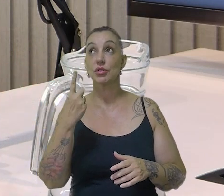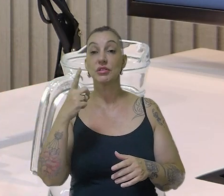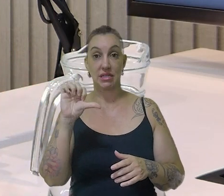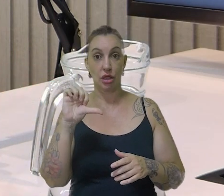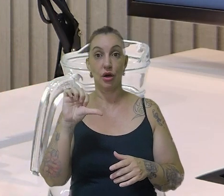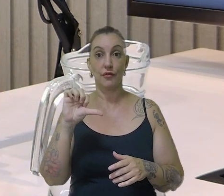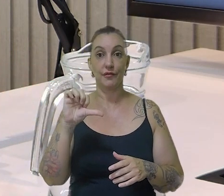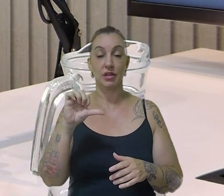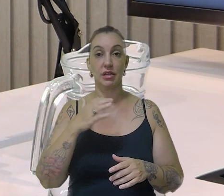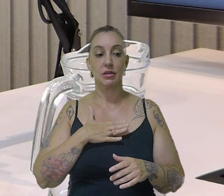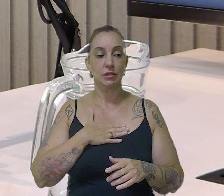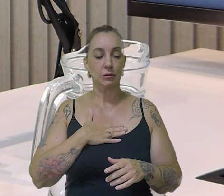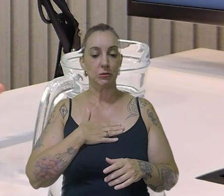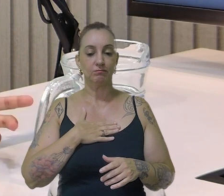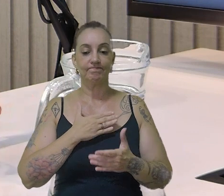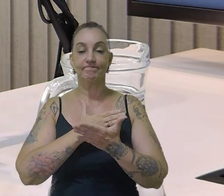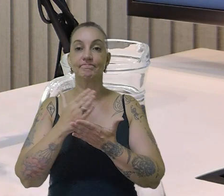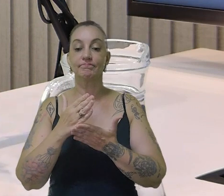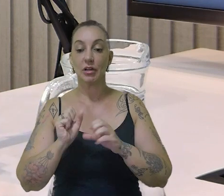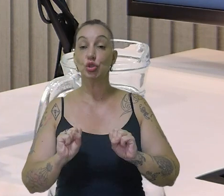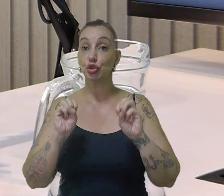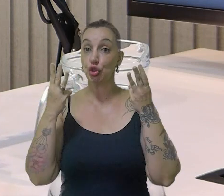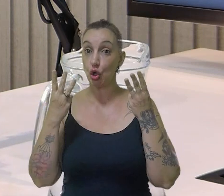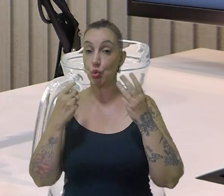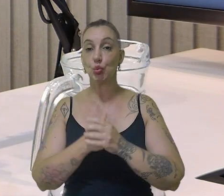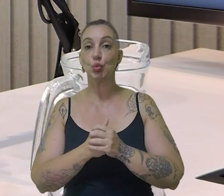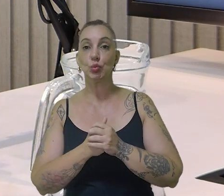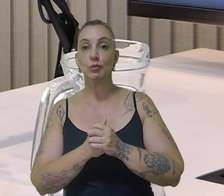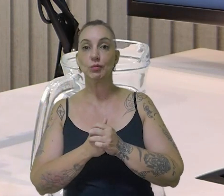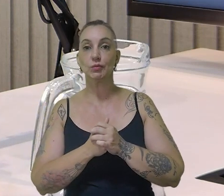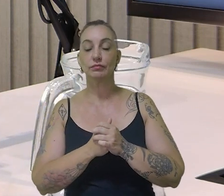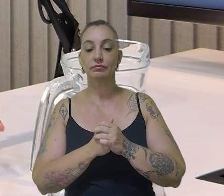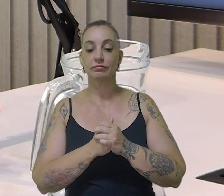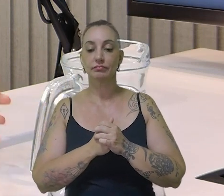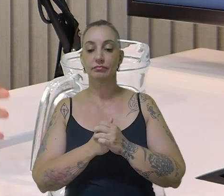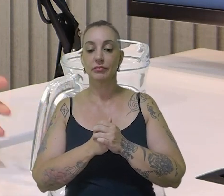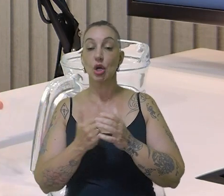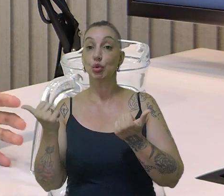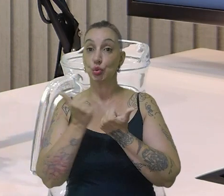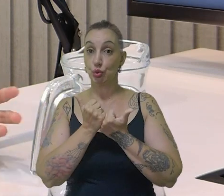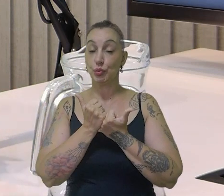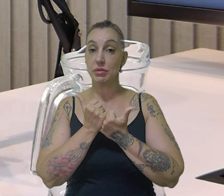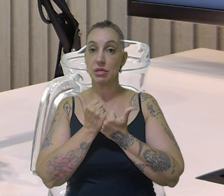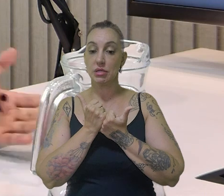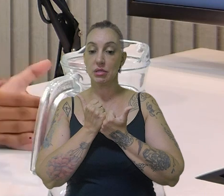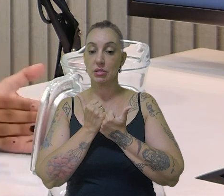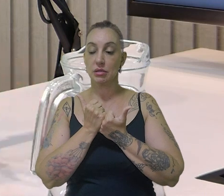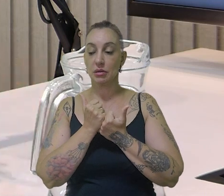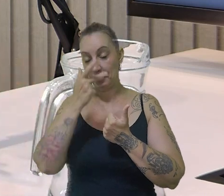2019 eu tava tinha começado a fazer uns shows assim como como Sub né que a gente chama